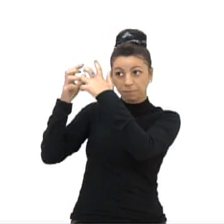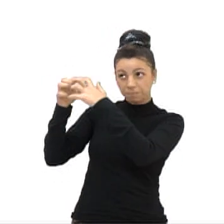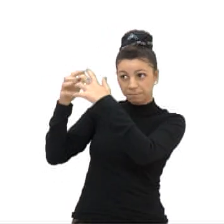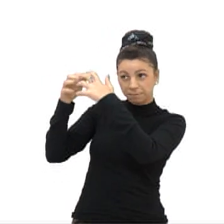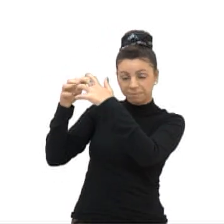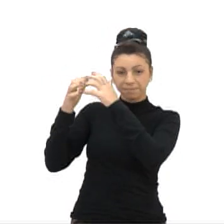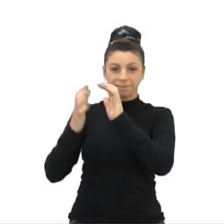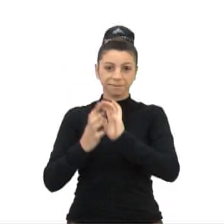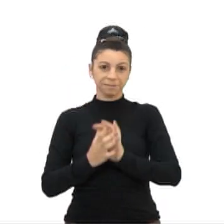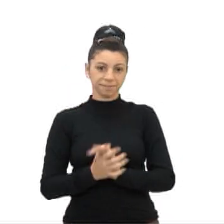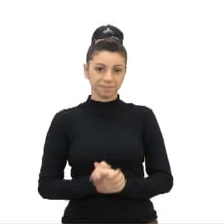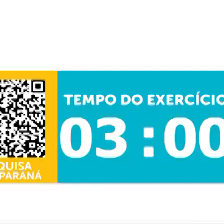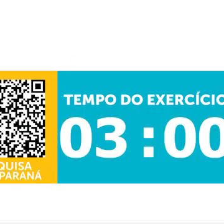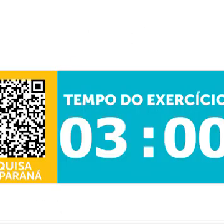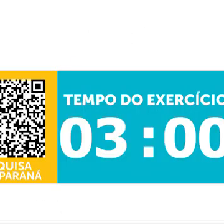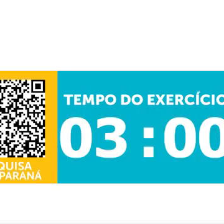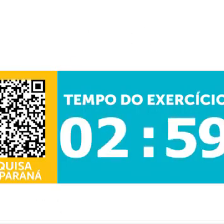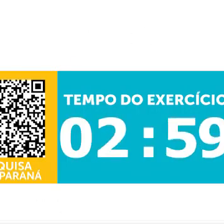exercício.